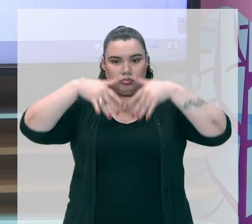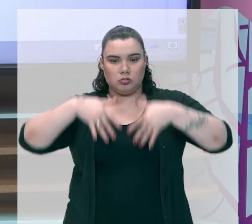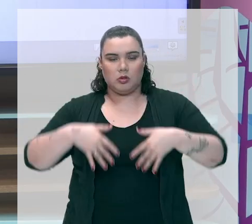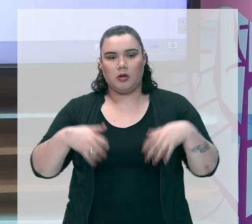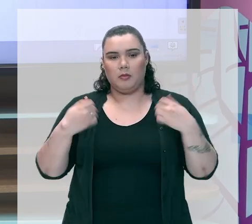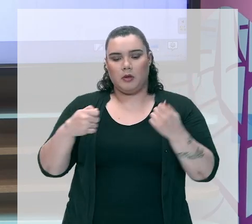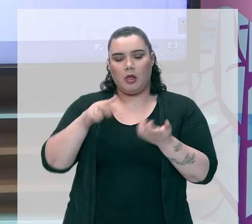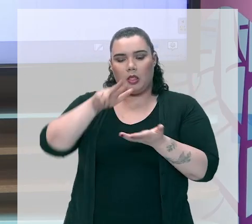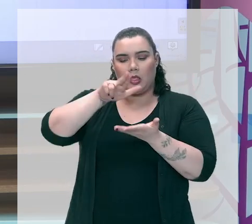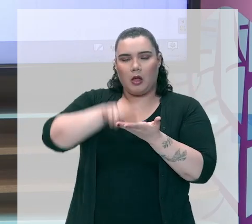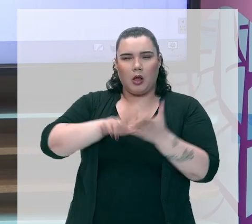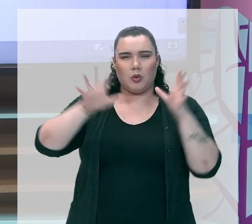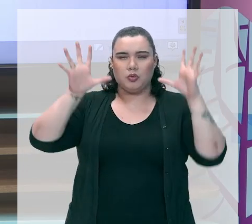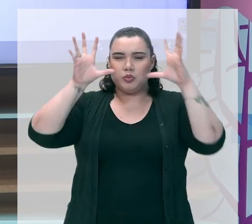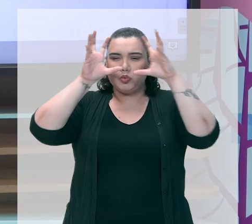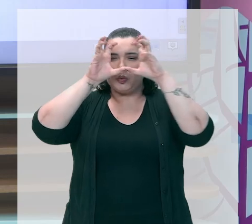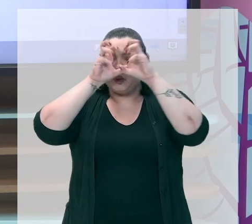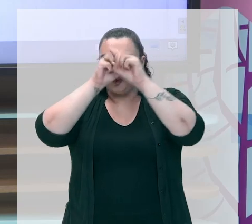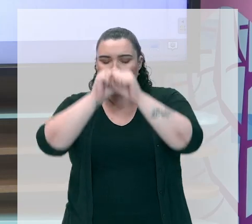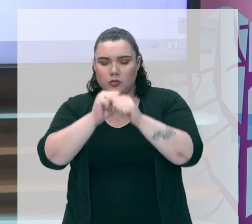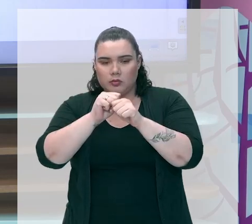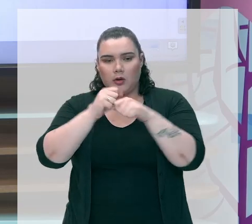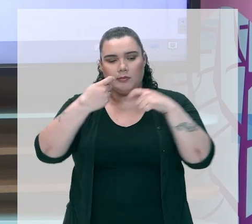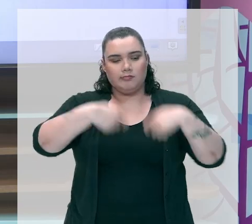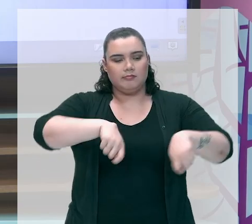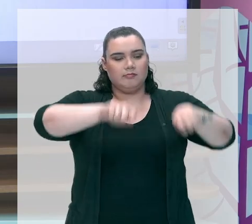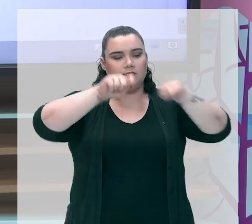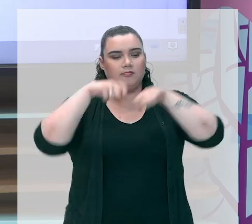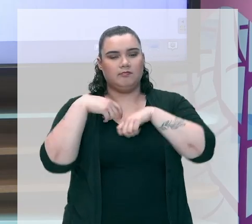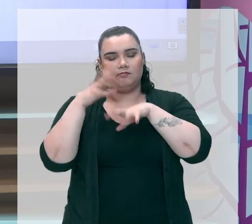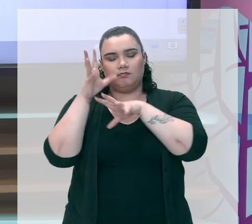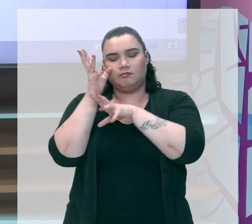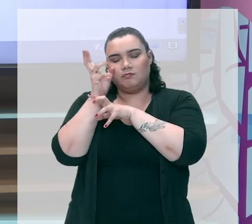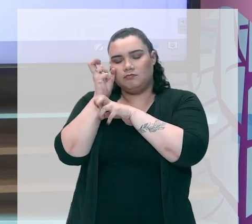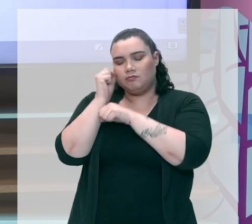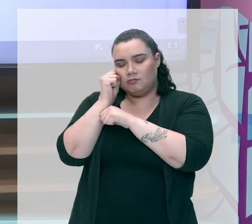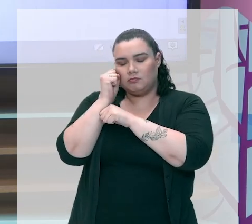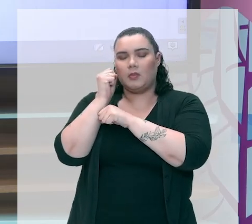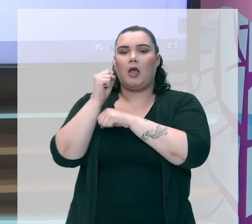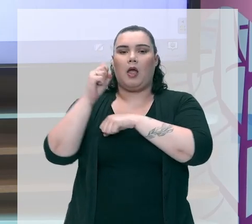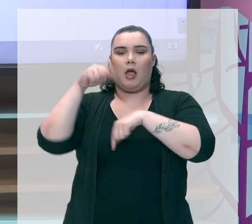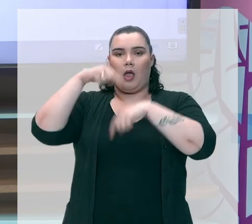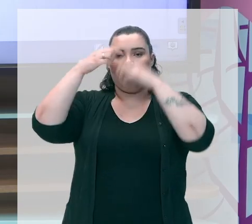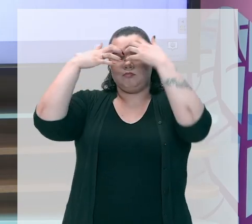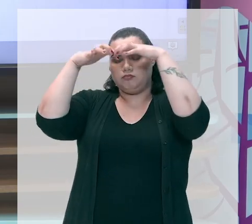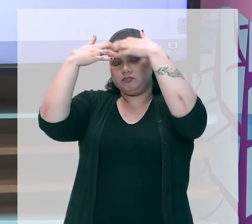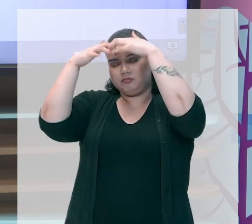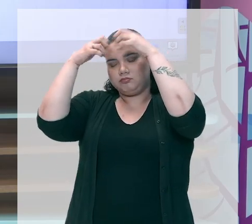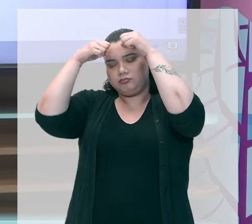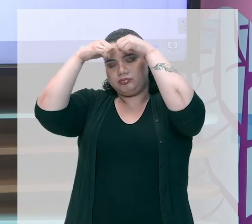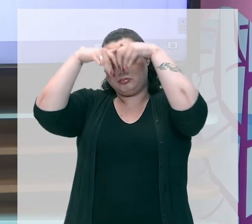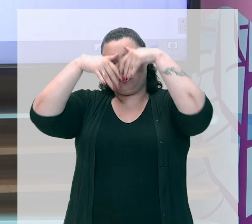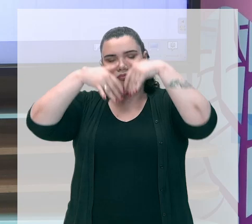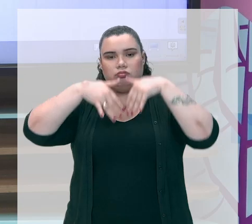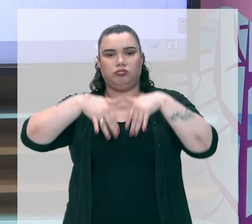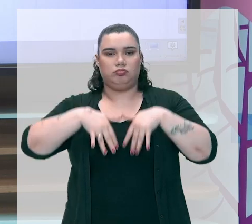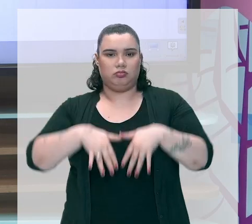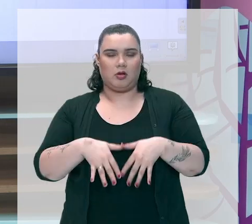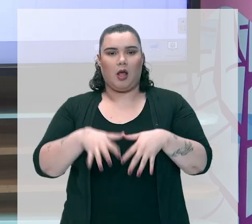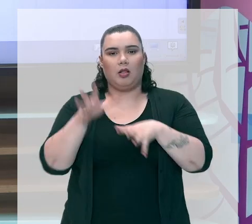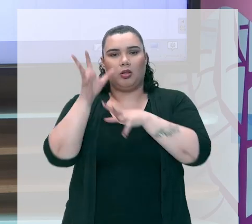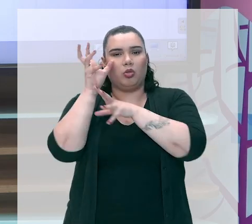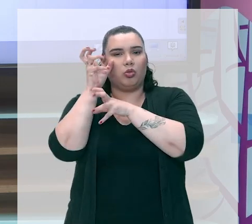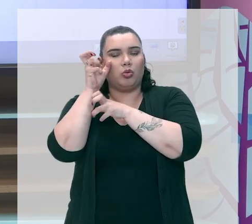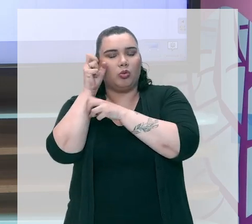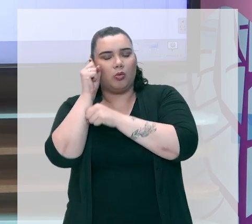precisa estar deitado no escuro, né, já pronto para dormir, e a gente tem a produção da melatonina. Ela vai regular o nosso sono. Ela